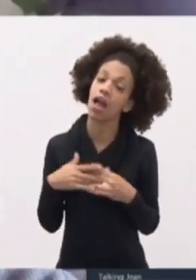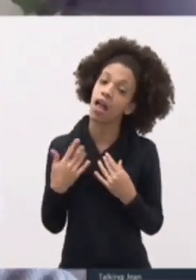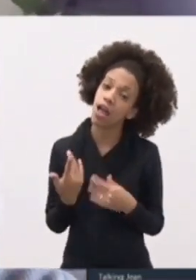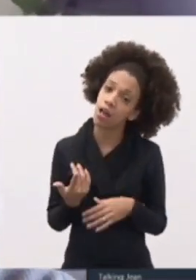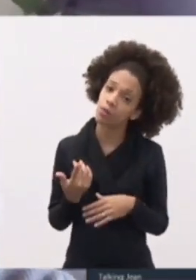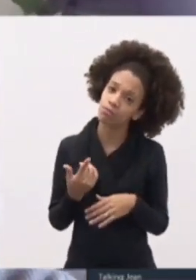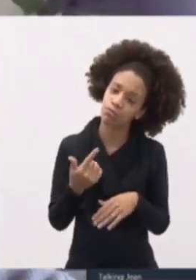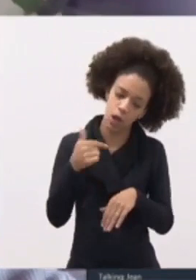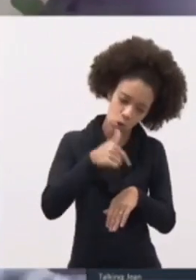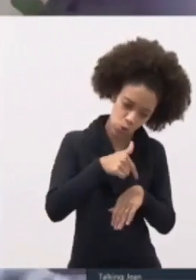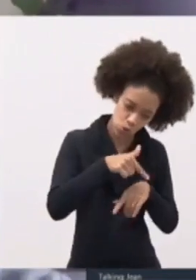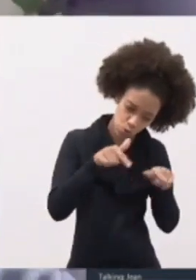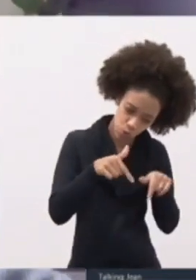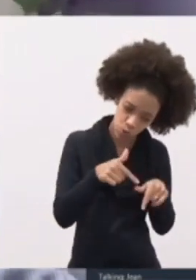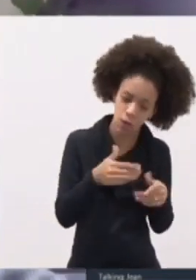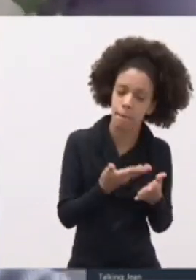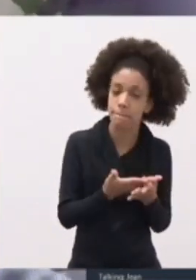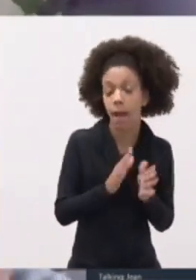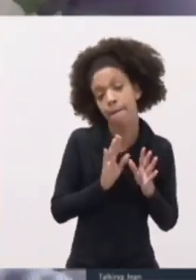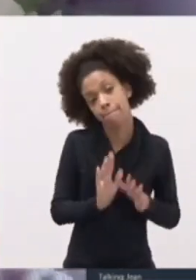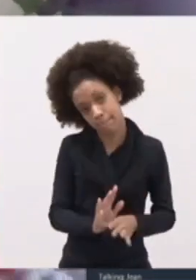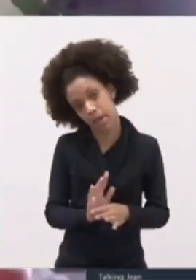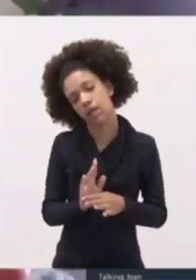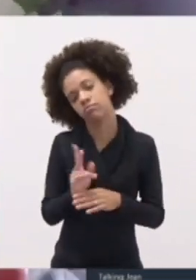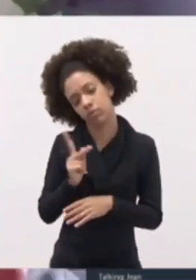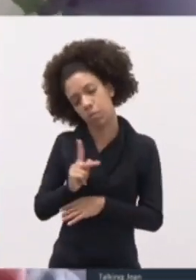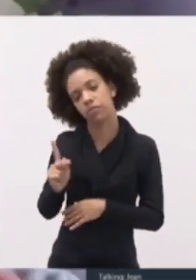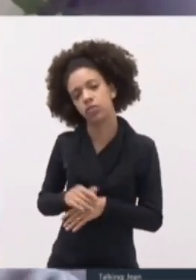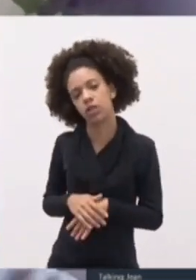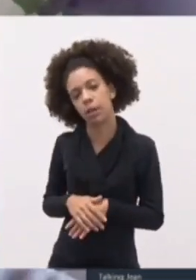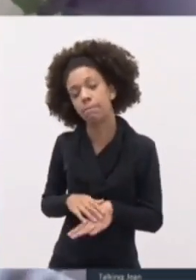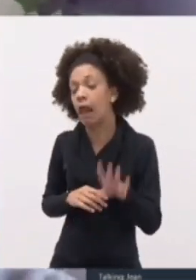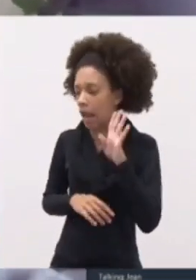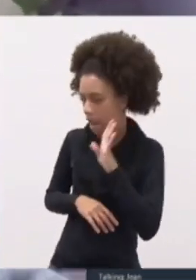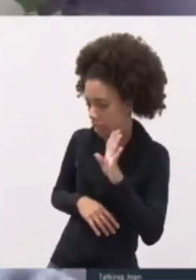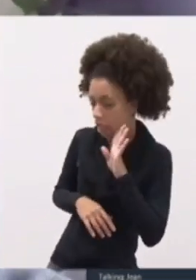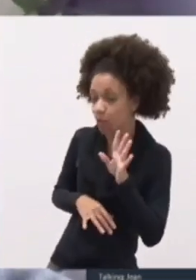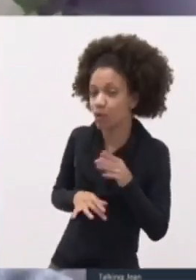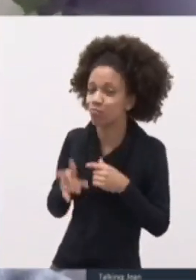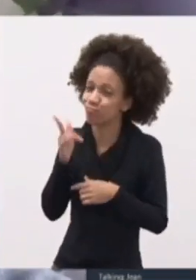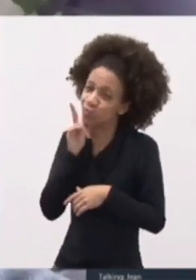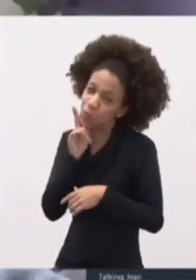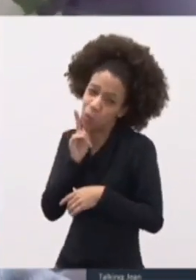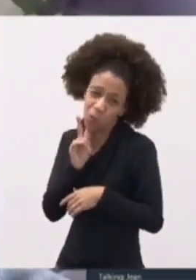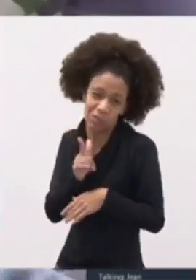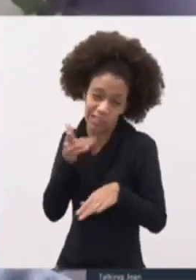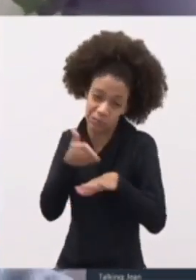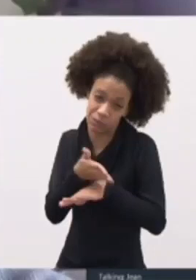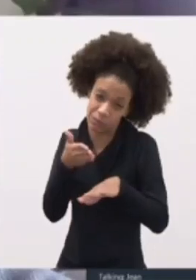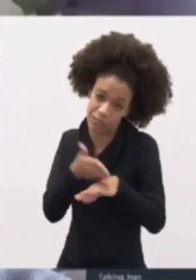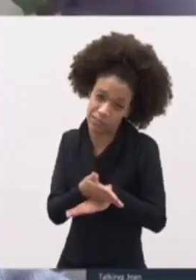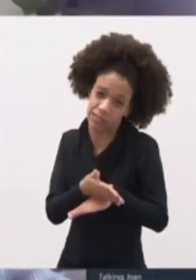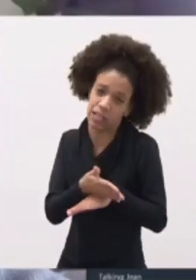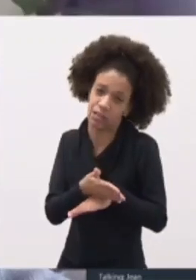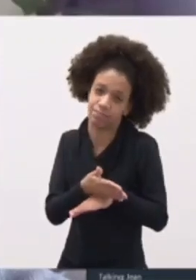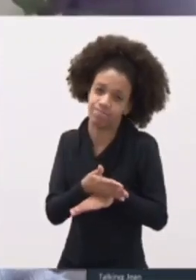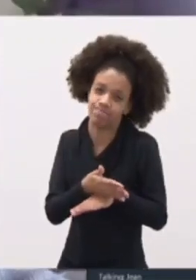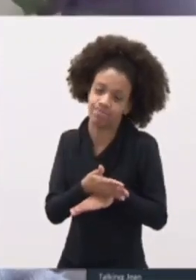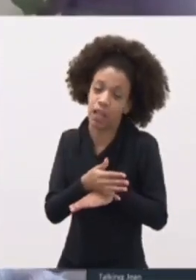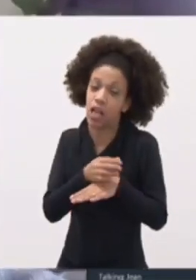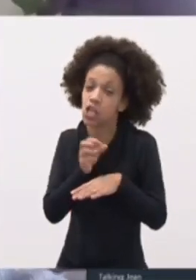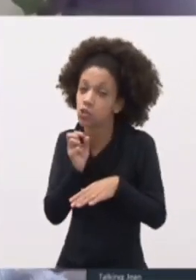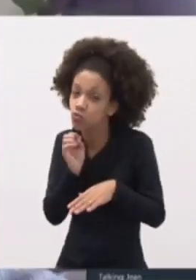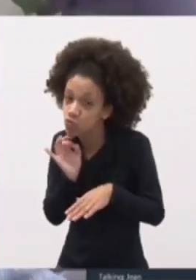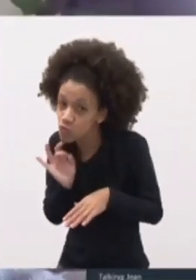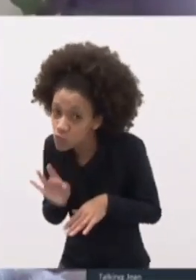mas sou professora. Legal, Elisângela. Não consigo fazer o cadastro na plataforma, somente na